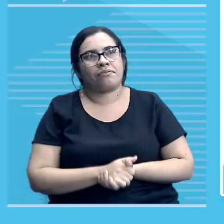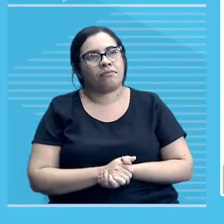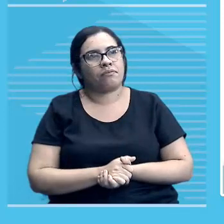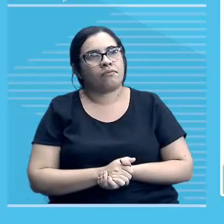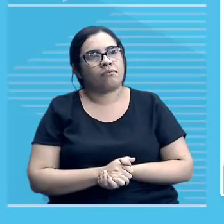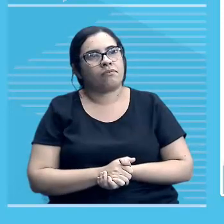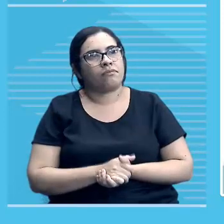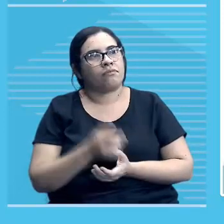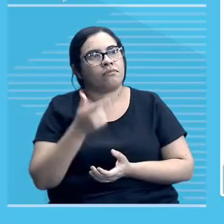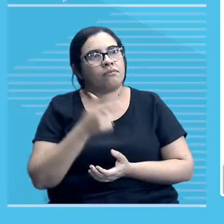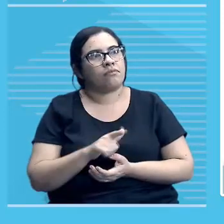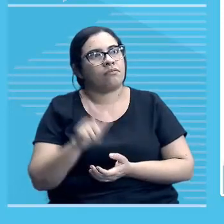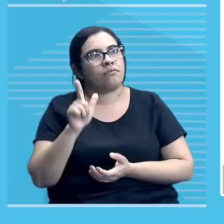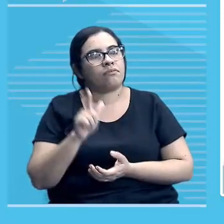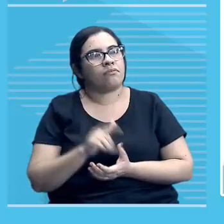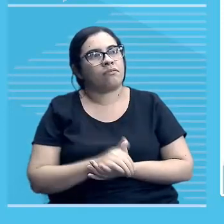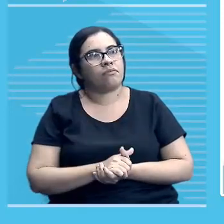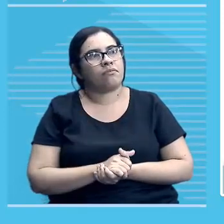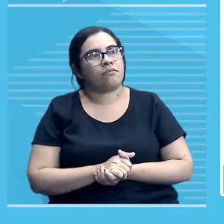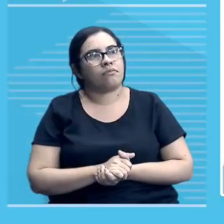E a outra